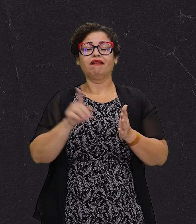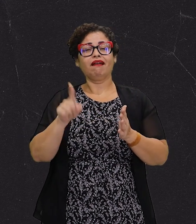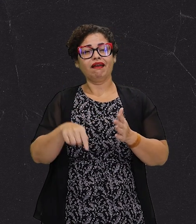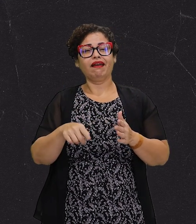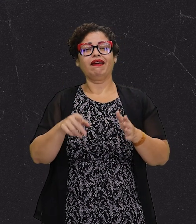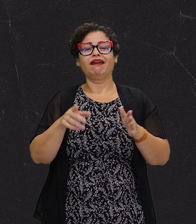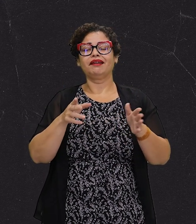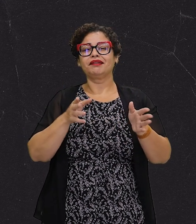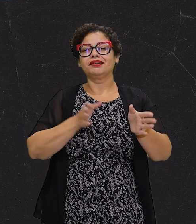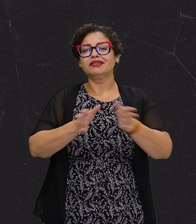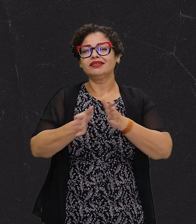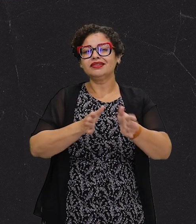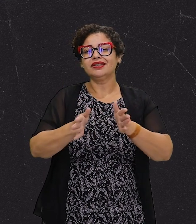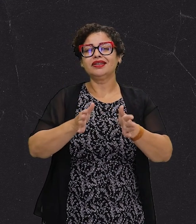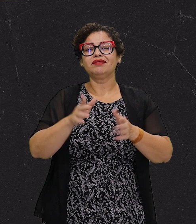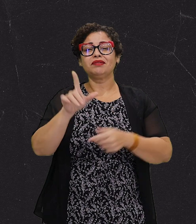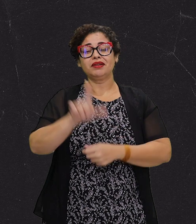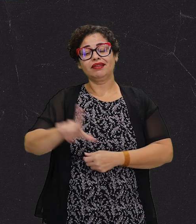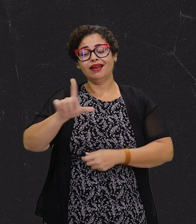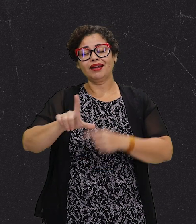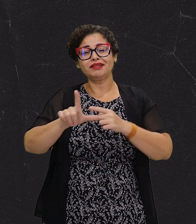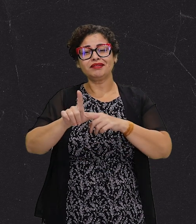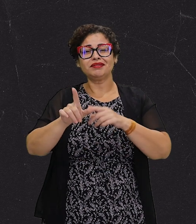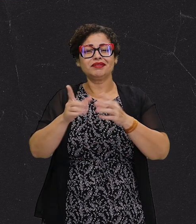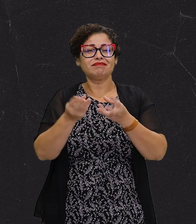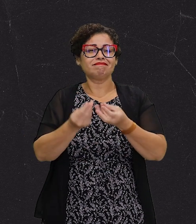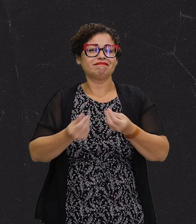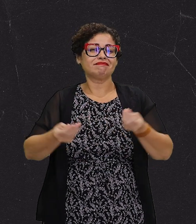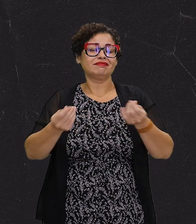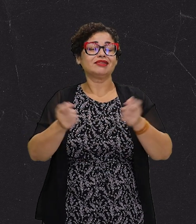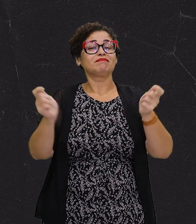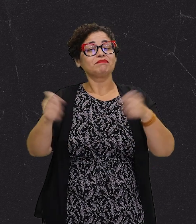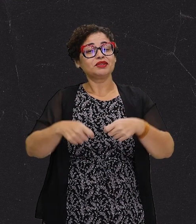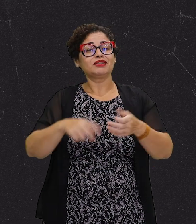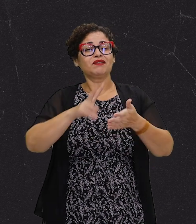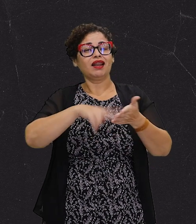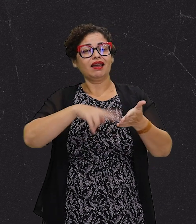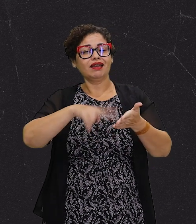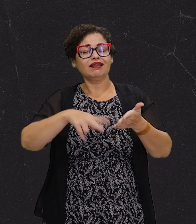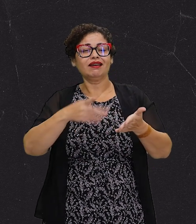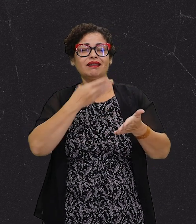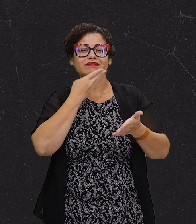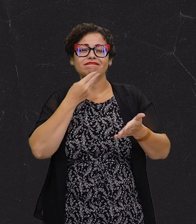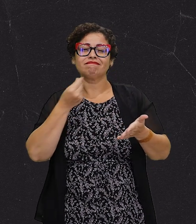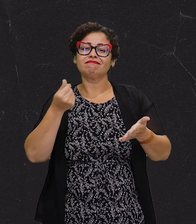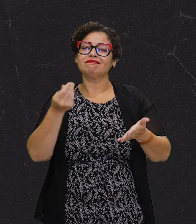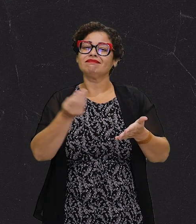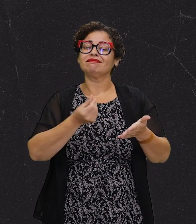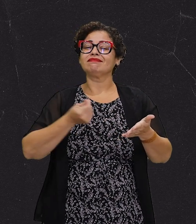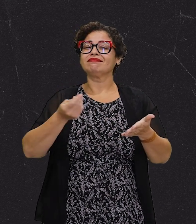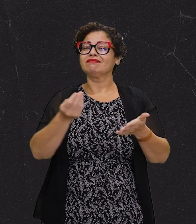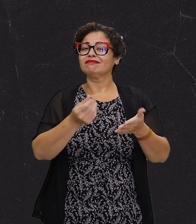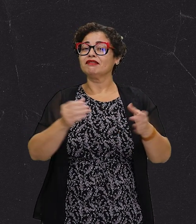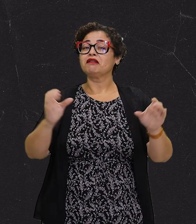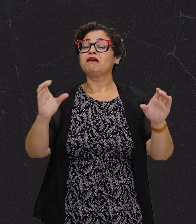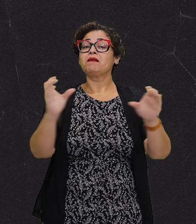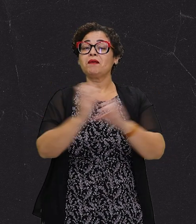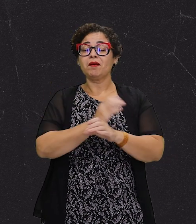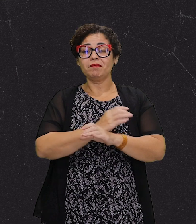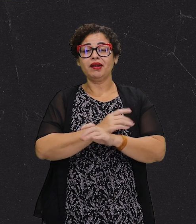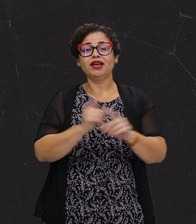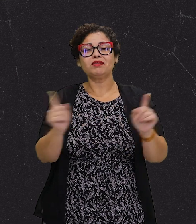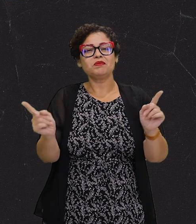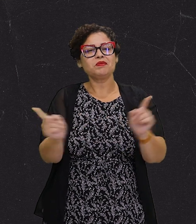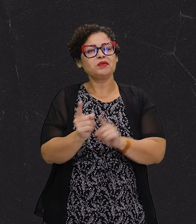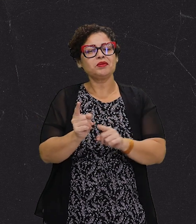forma acessível de literatura, permitindo que os leitores apreciem uma narrativa completa em